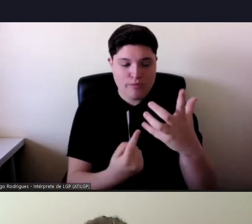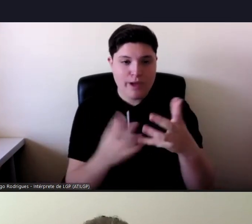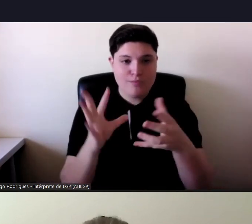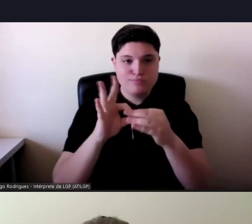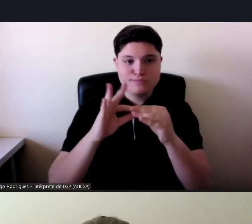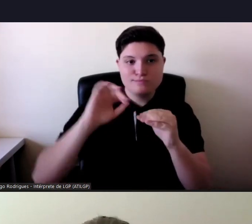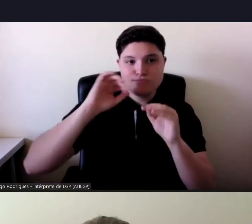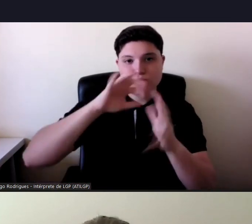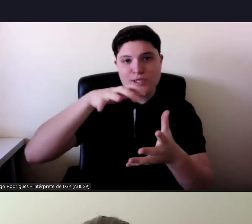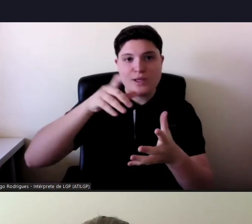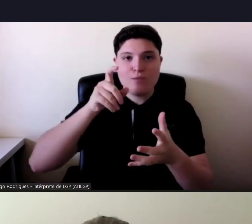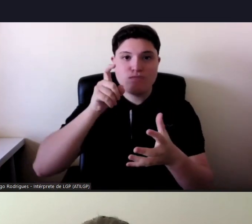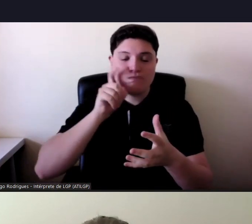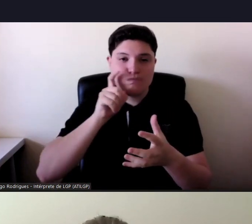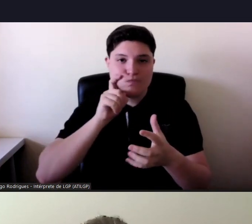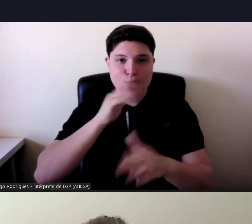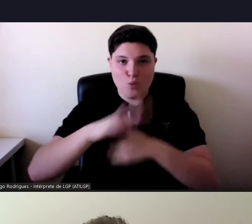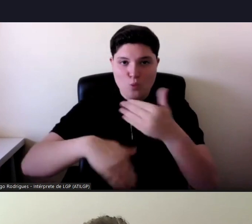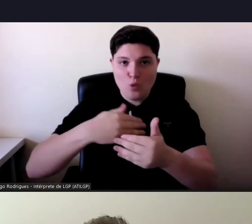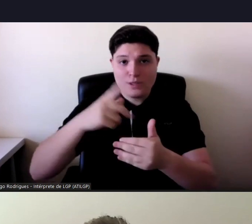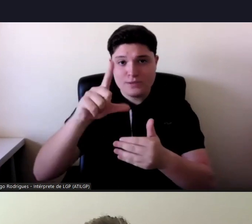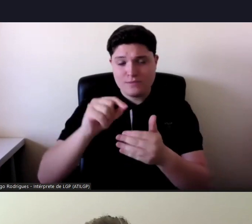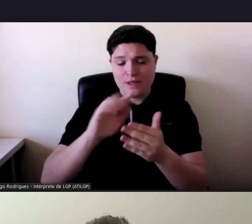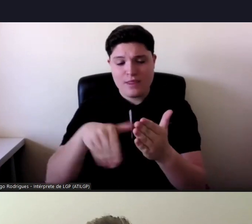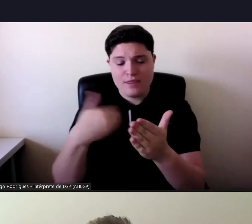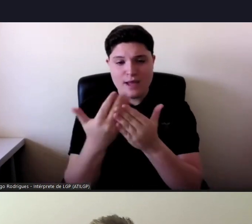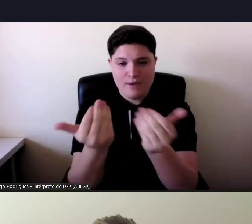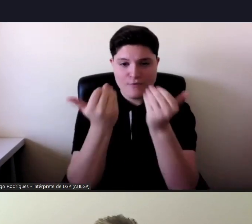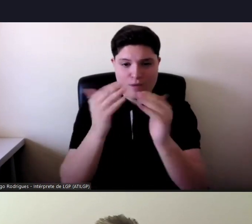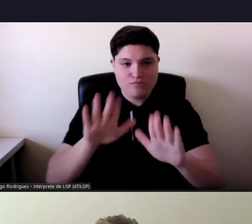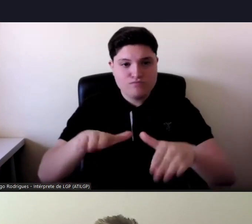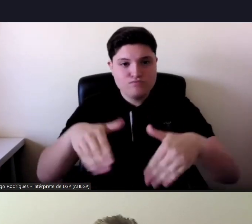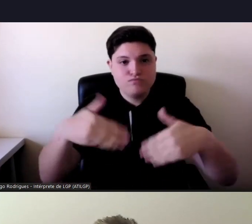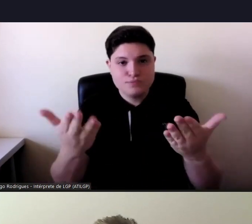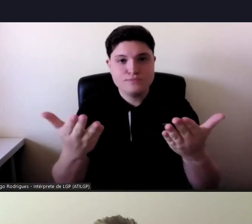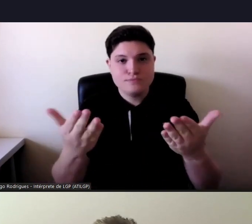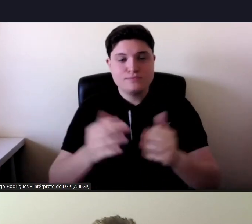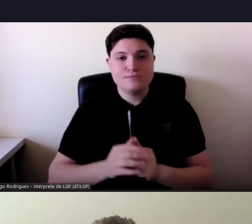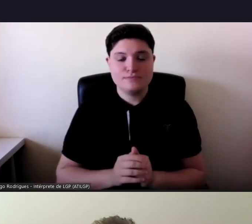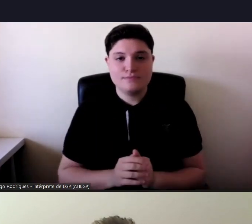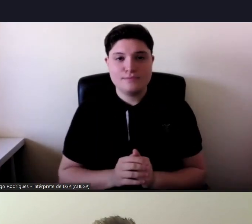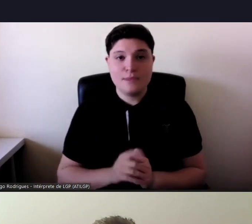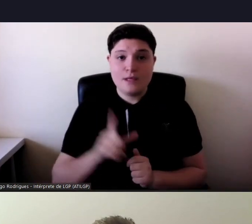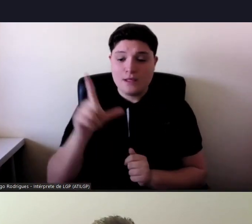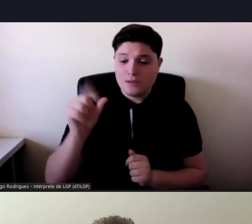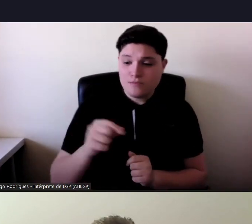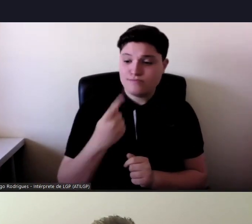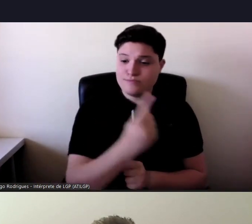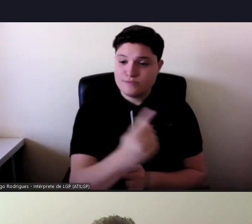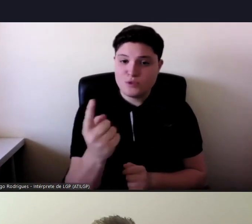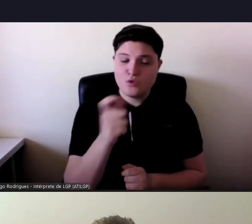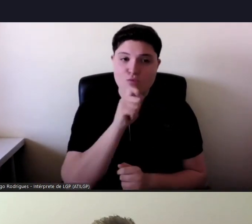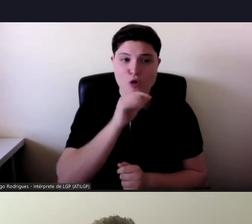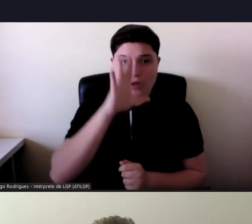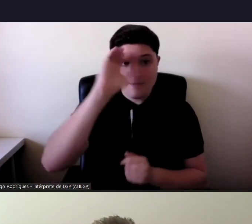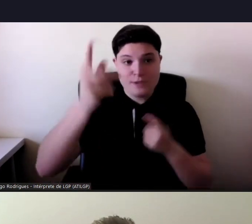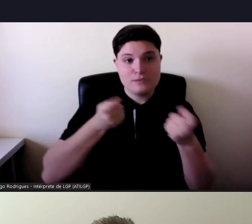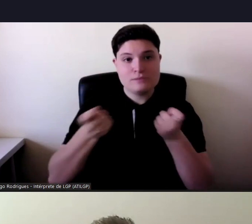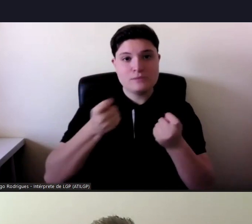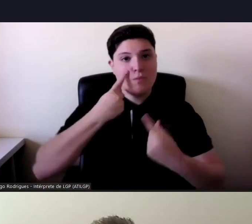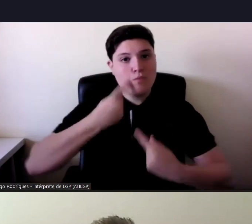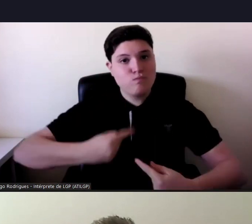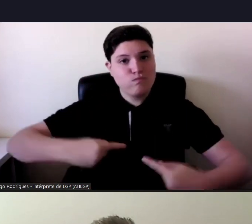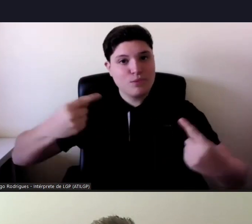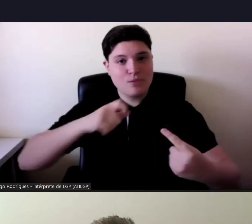tem promovido a consciencialização e o alinhamento das práticas da administração pública, em